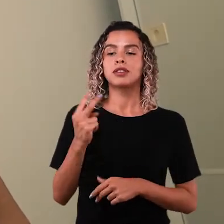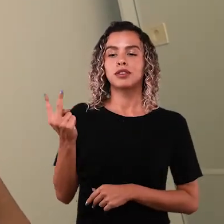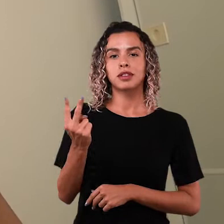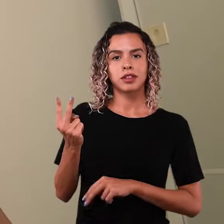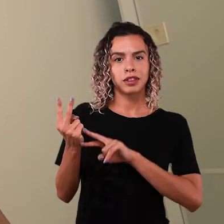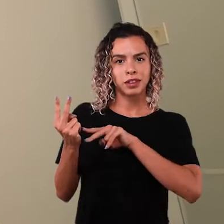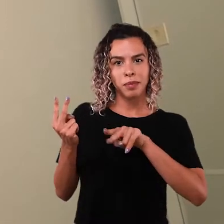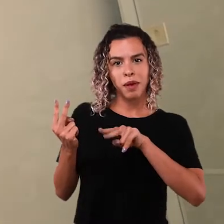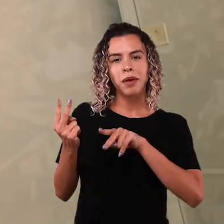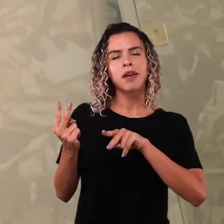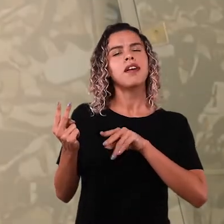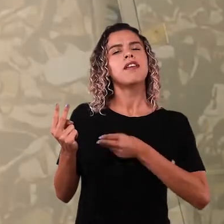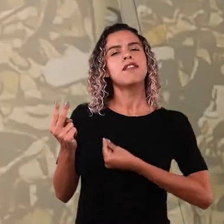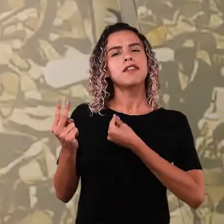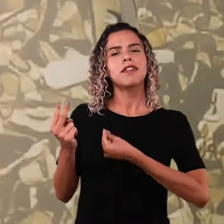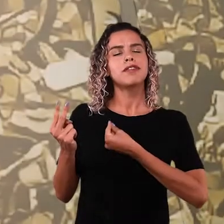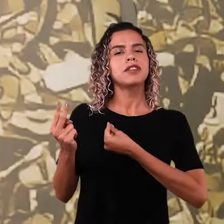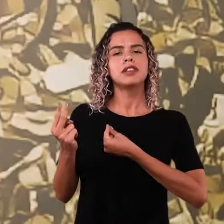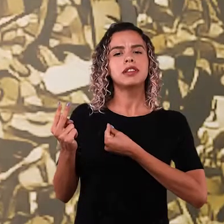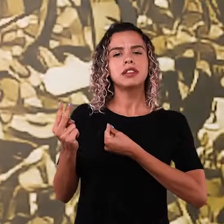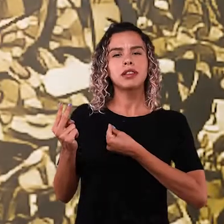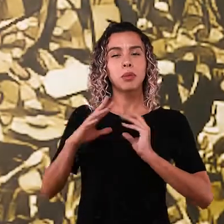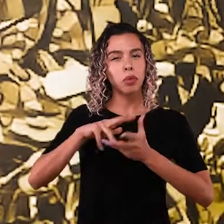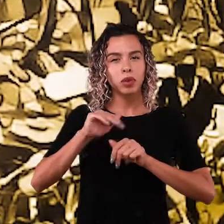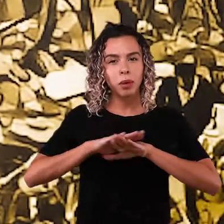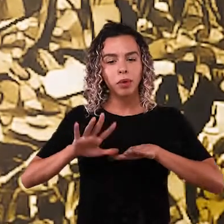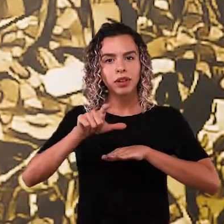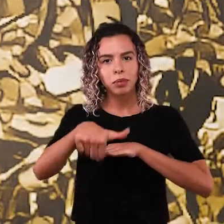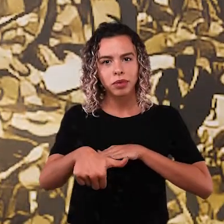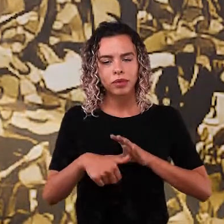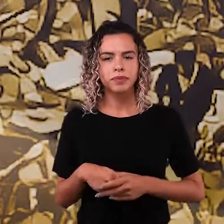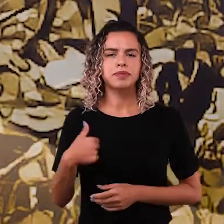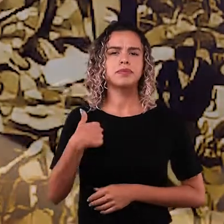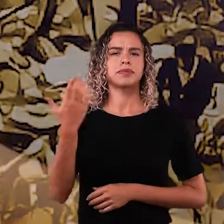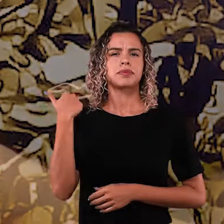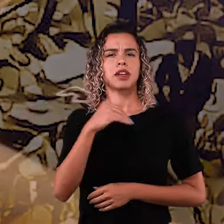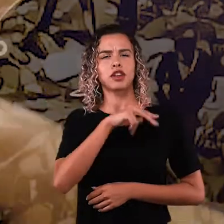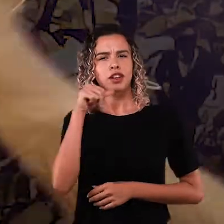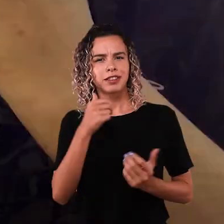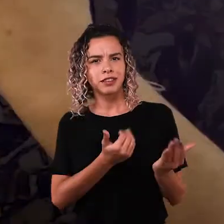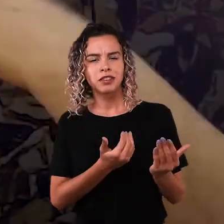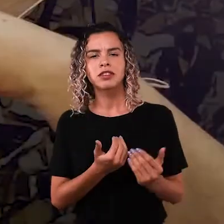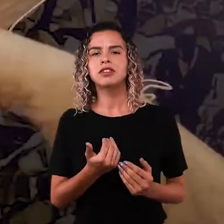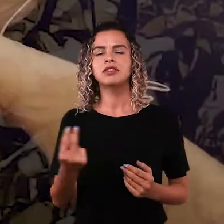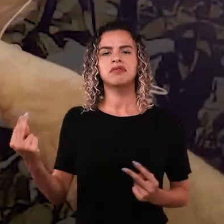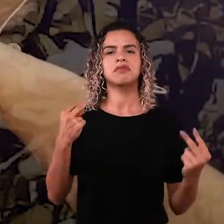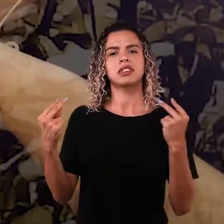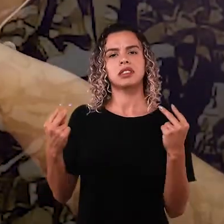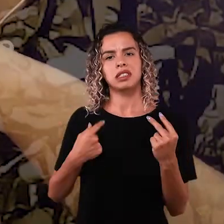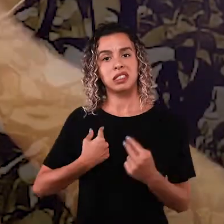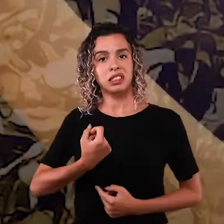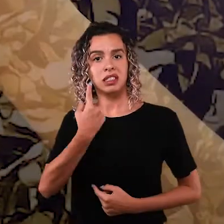torno de 2 Ilustração irmãos de cidade destruída. viviam um futuro pós-apocalíptico. Na minha adolescência eu fui vista como